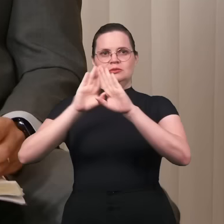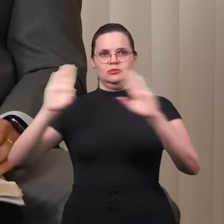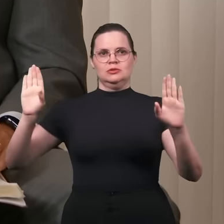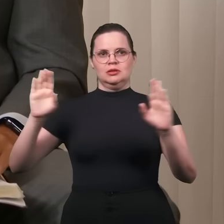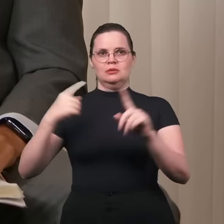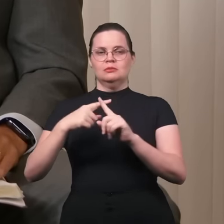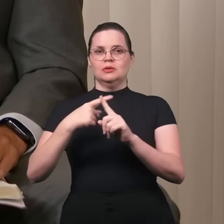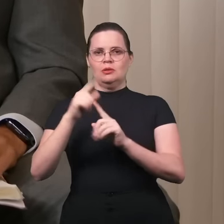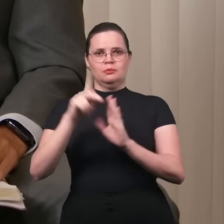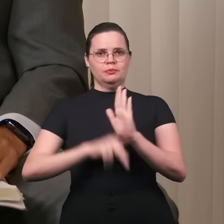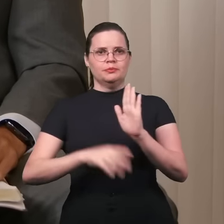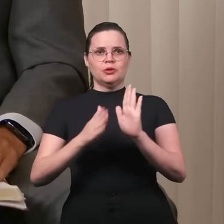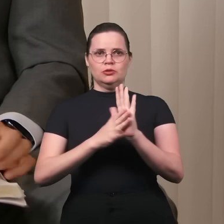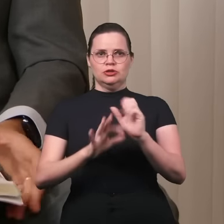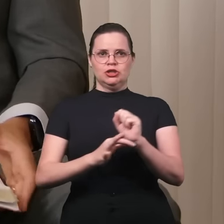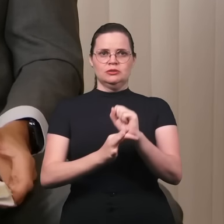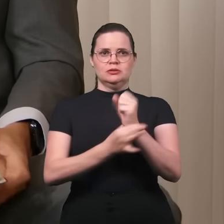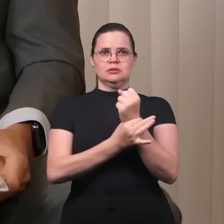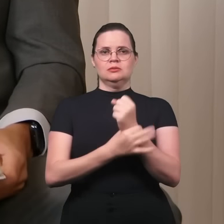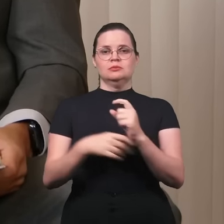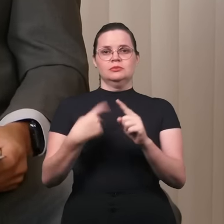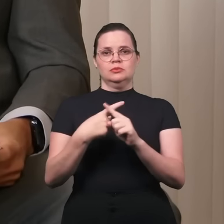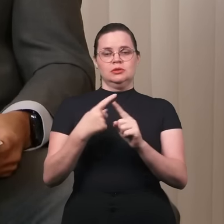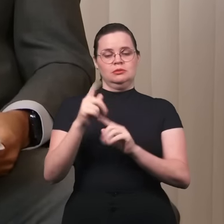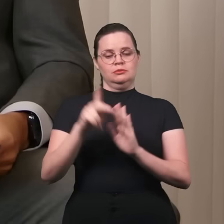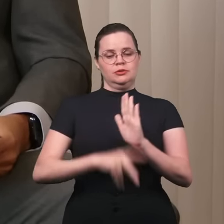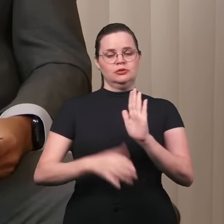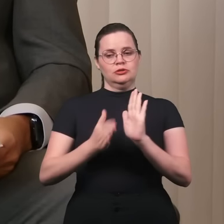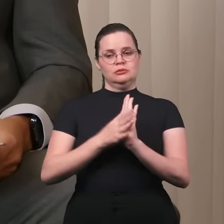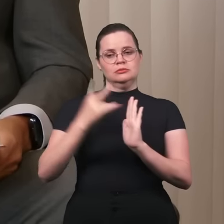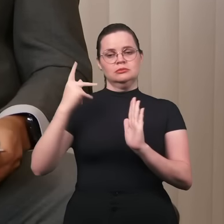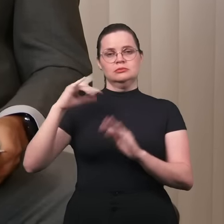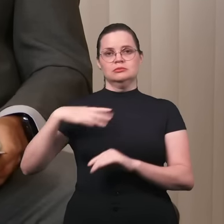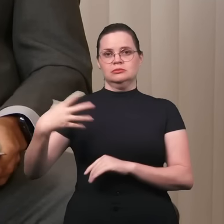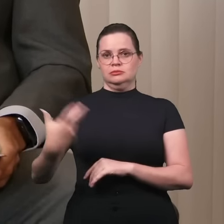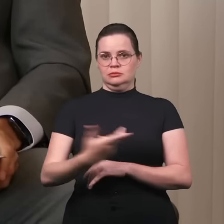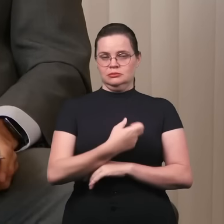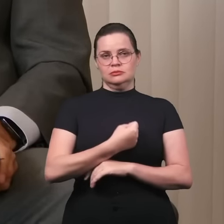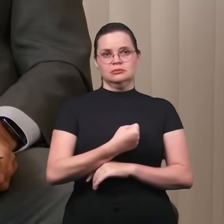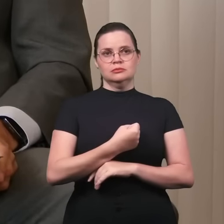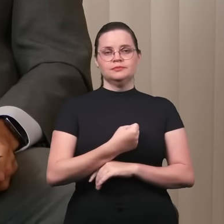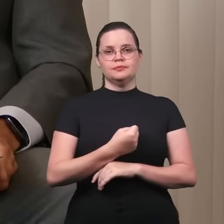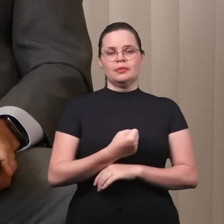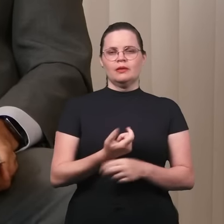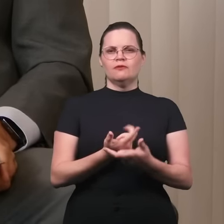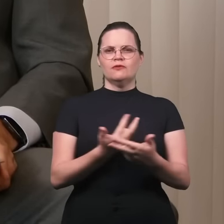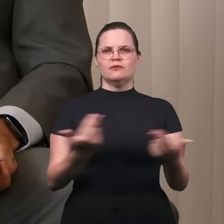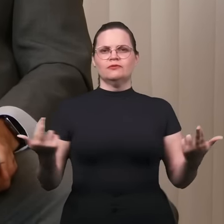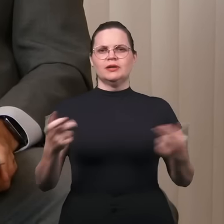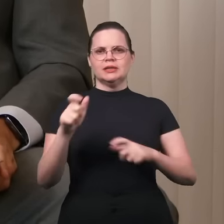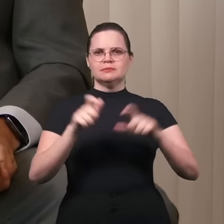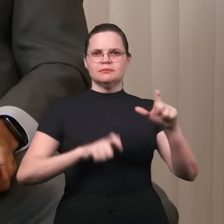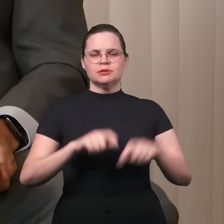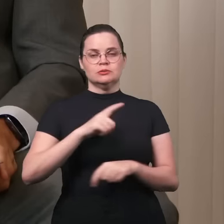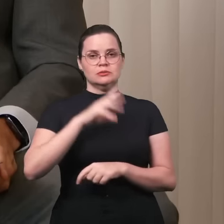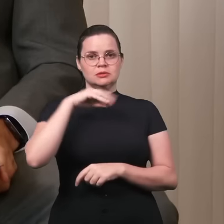muito segura, porque ela é uma obra redentora. E muitos têm tido uma experiência